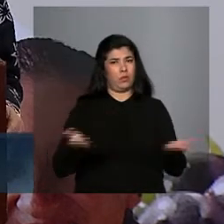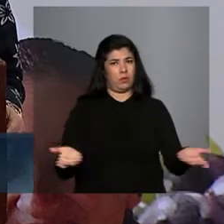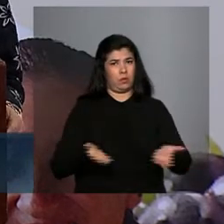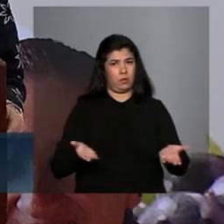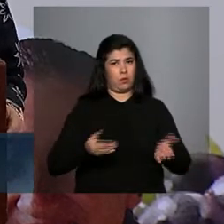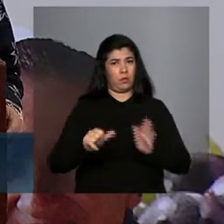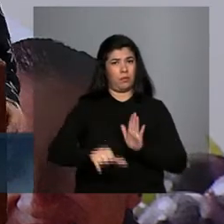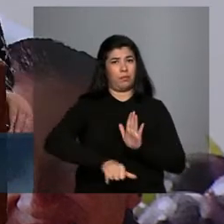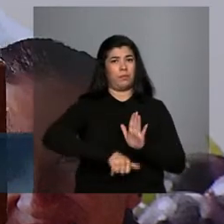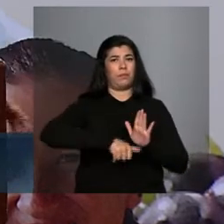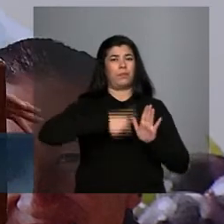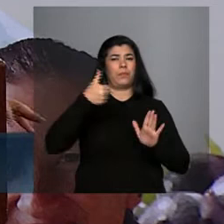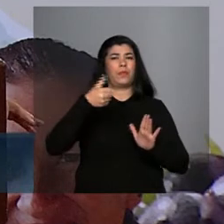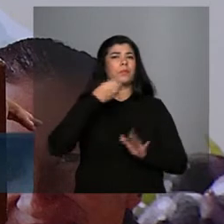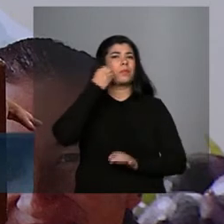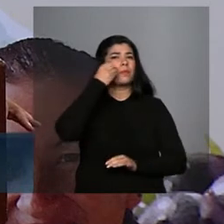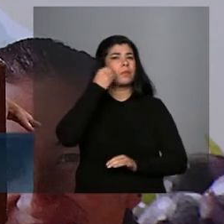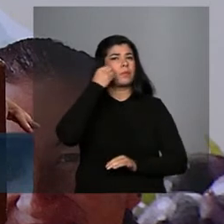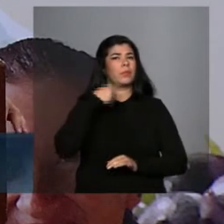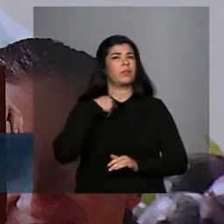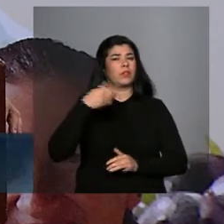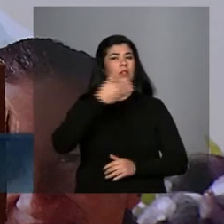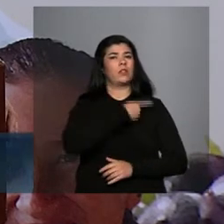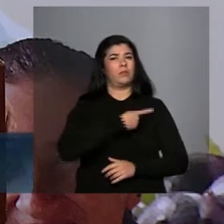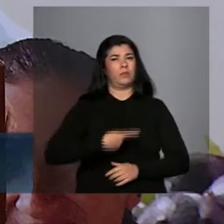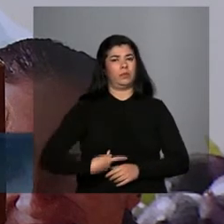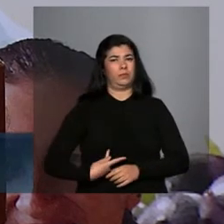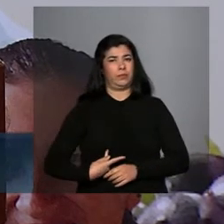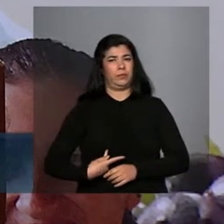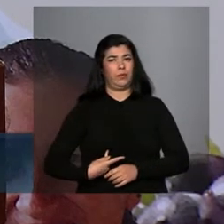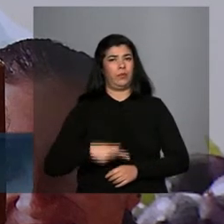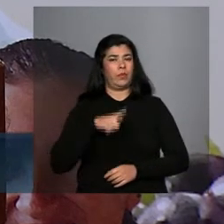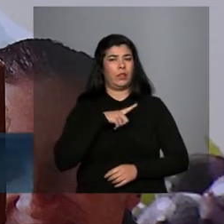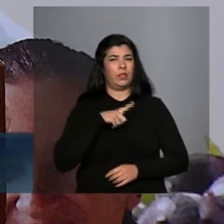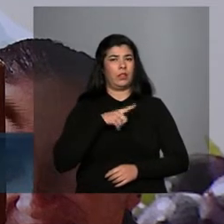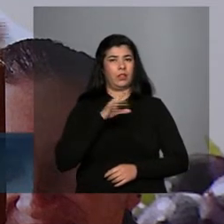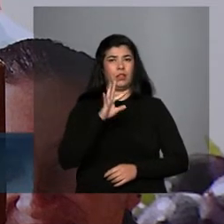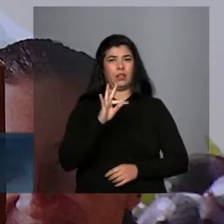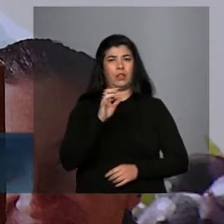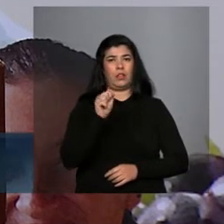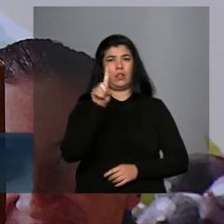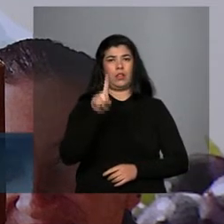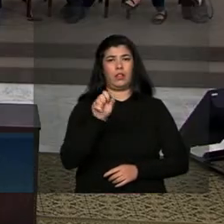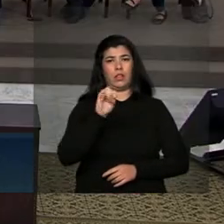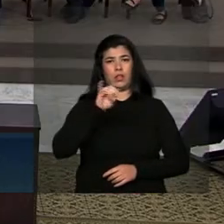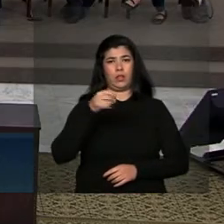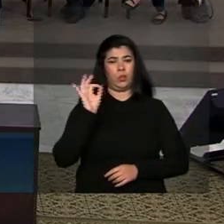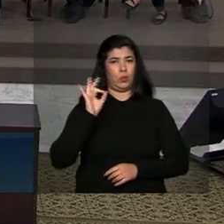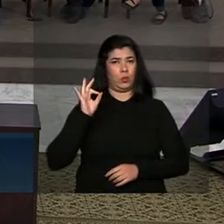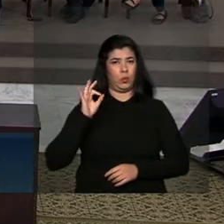no meu primeiro mandato, com taxas de juros que, de fato,